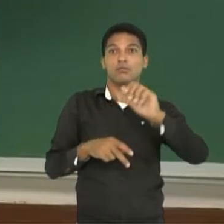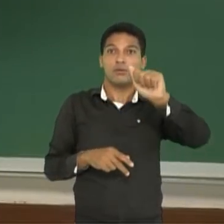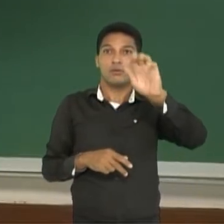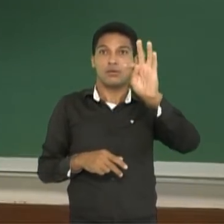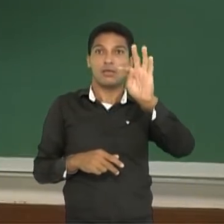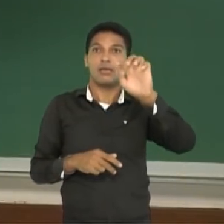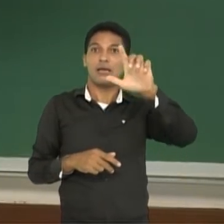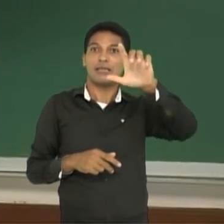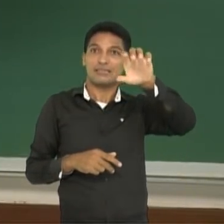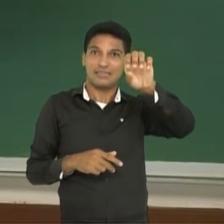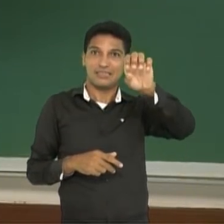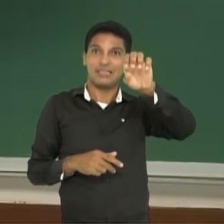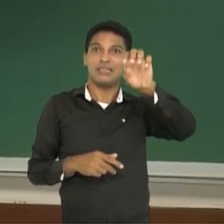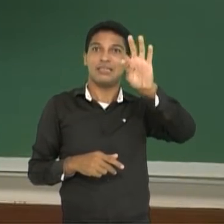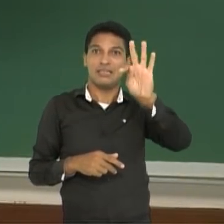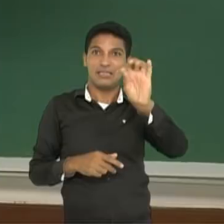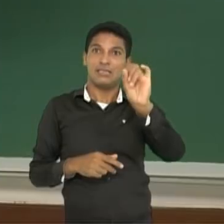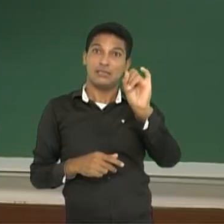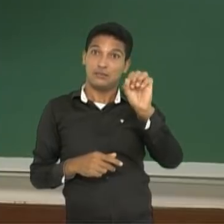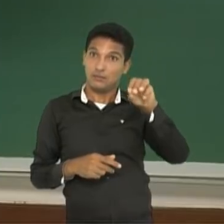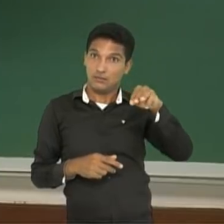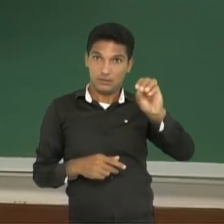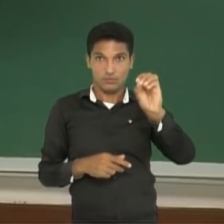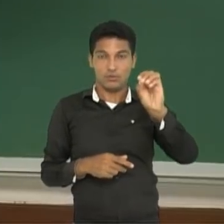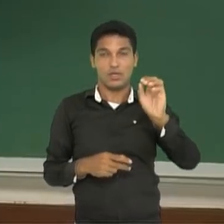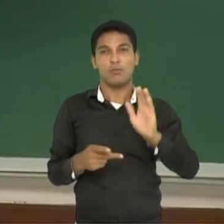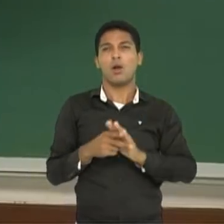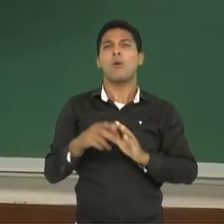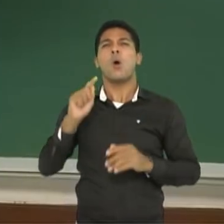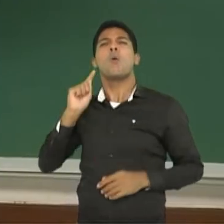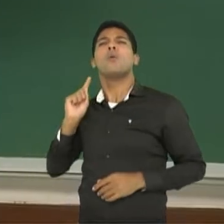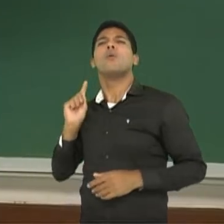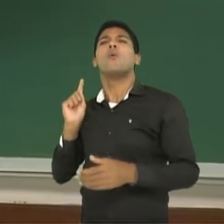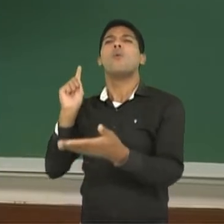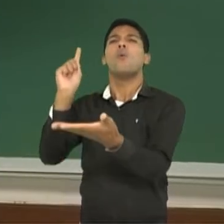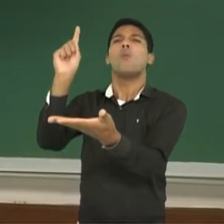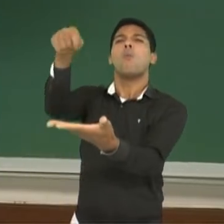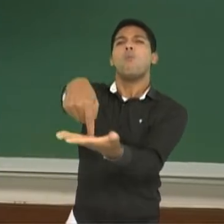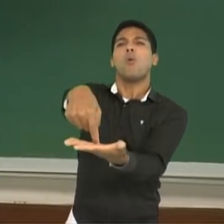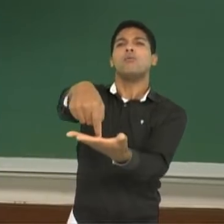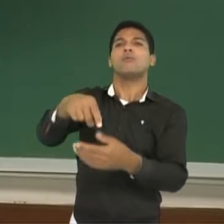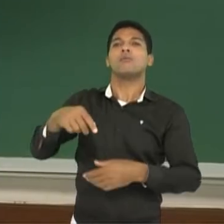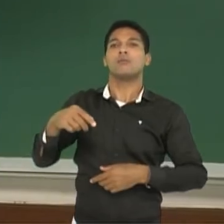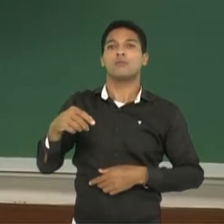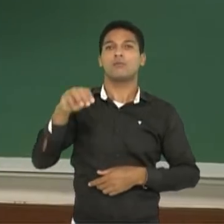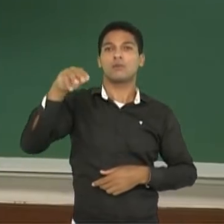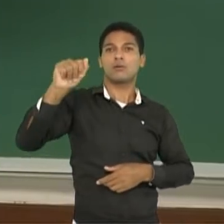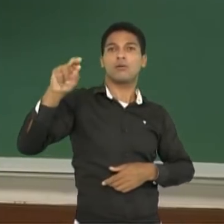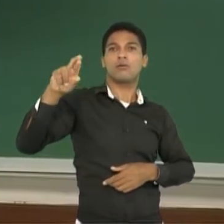esportes de marca, né? Onde o atleta estabelece uma marca e depois é classificado a partir dessa marca que ele